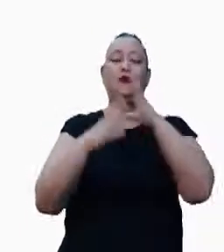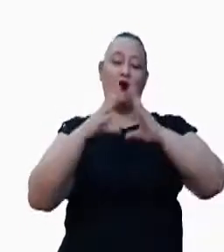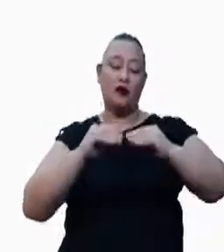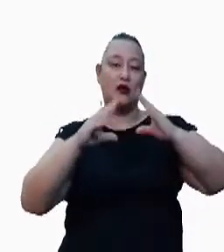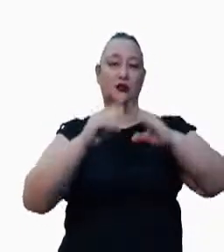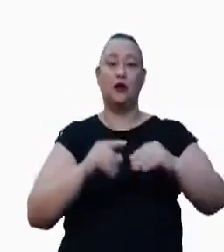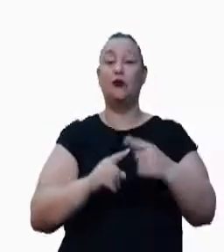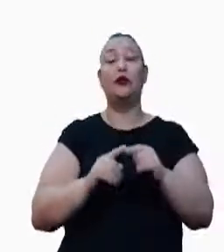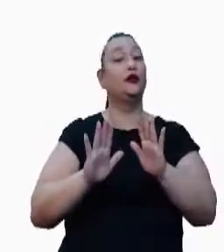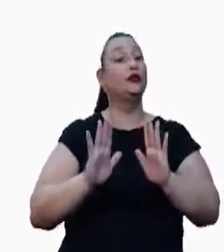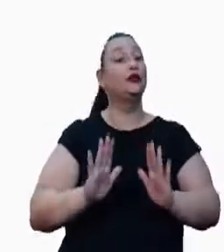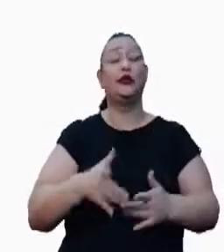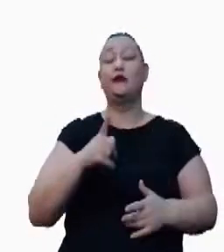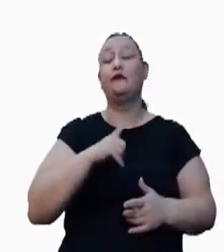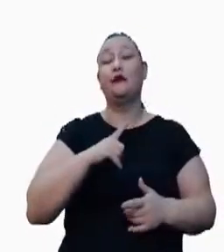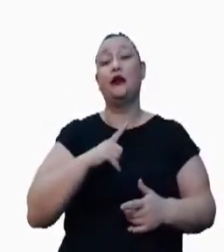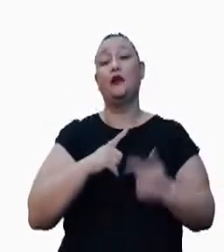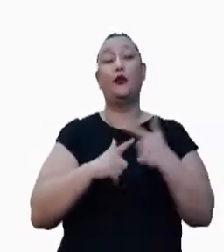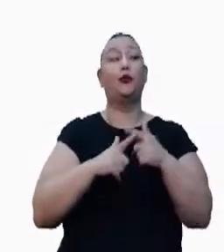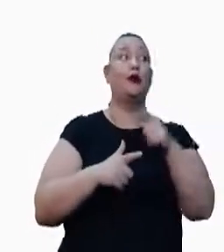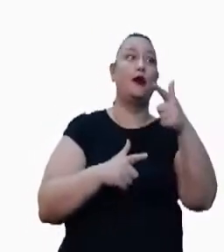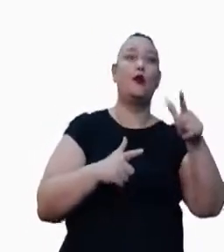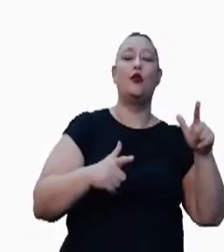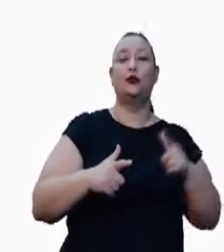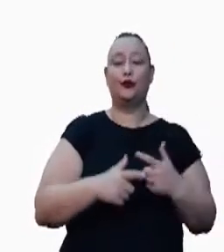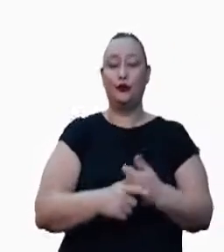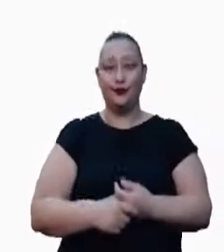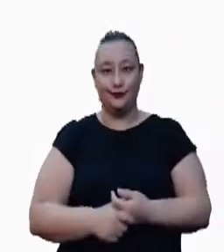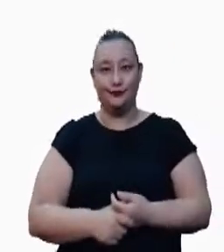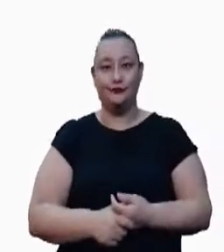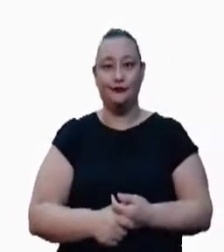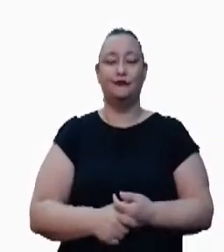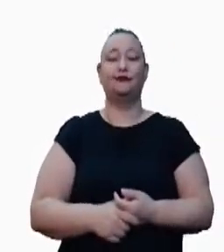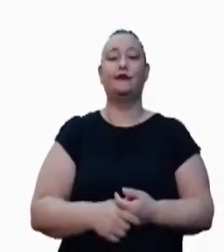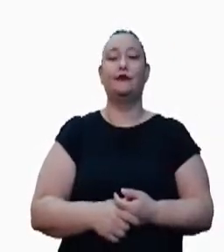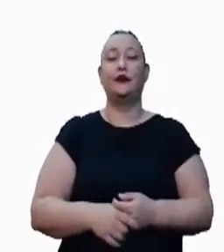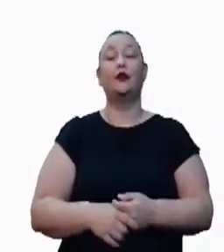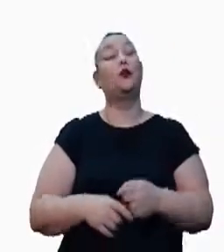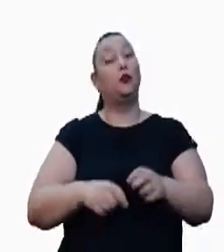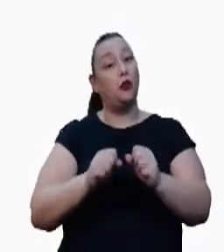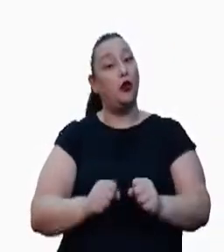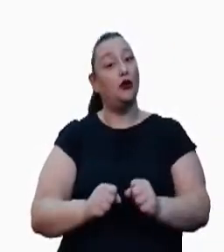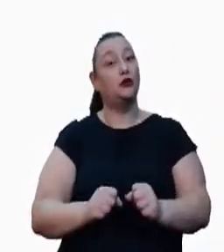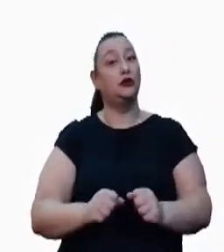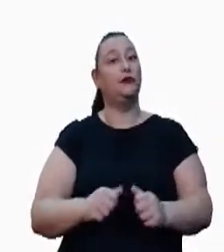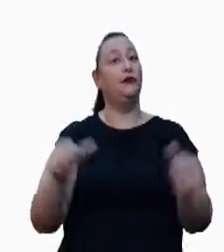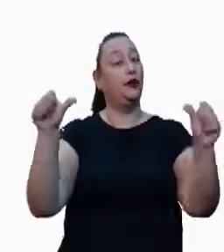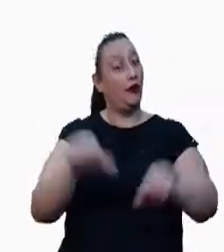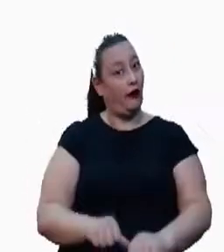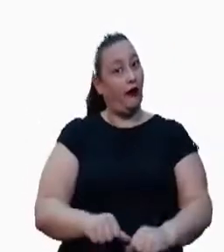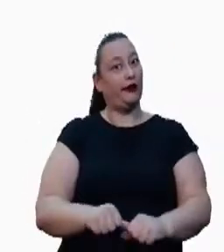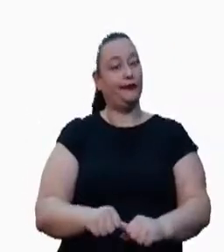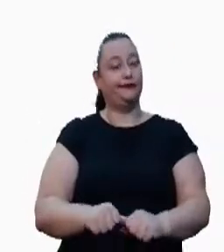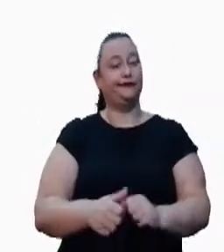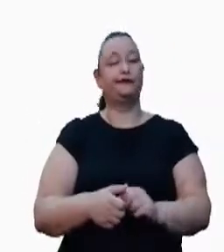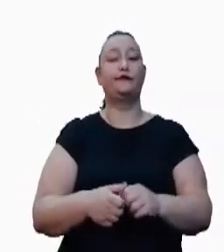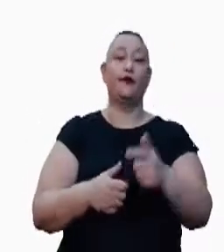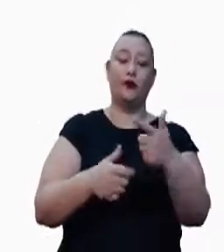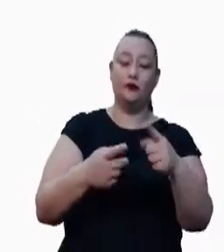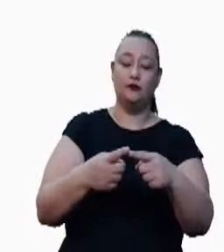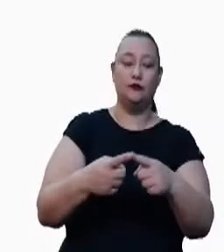músculo se a causa não é a contração excessiva. Então, você pode até causar uma piora.